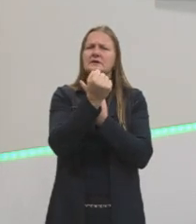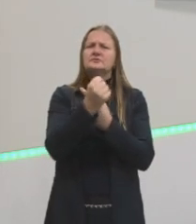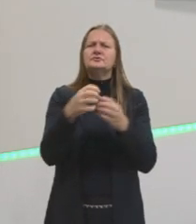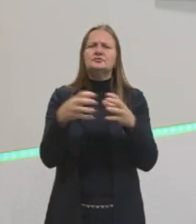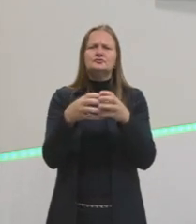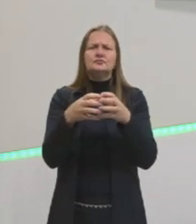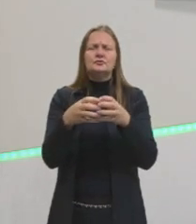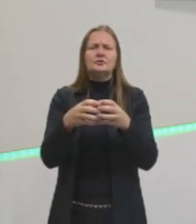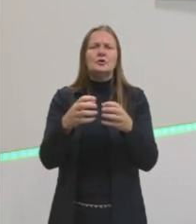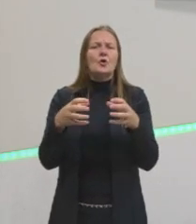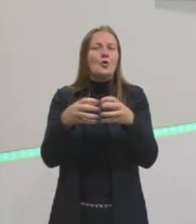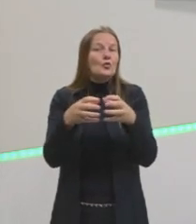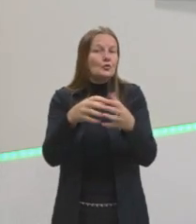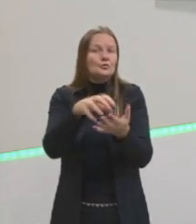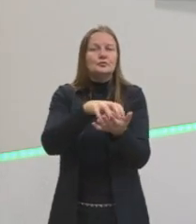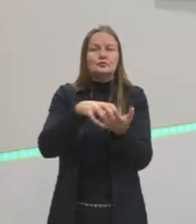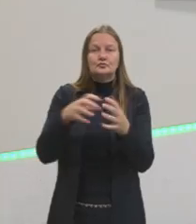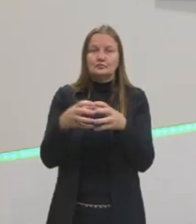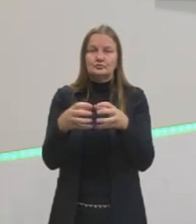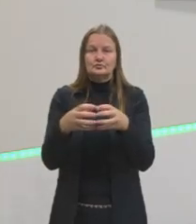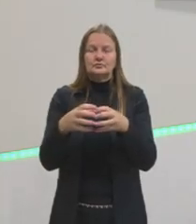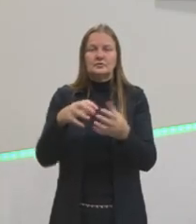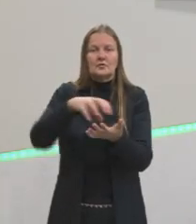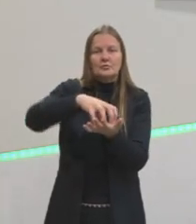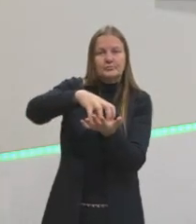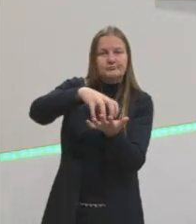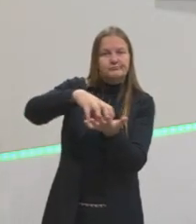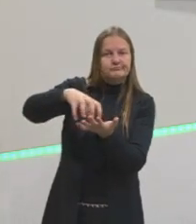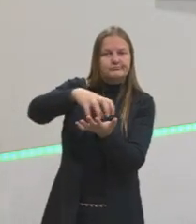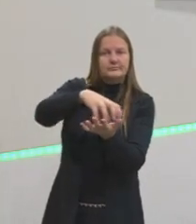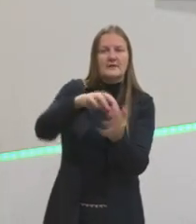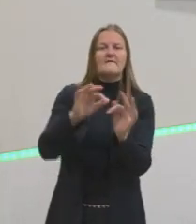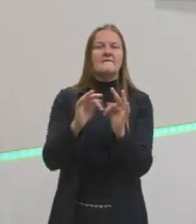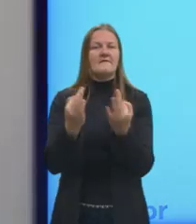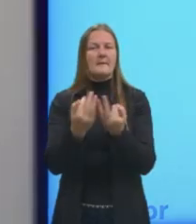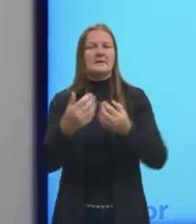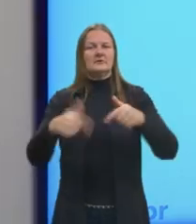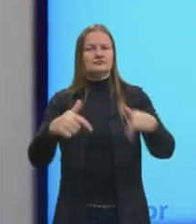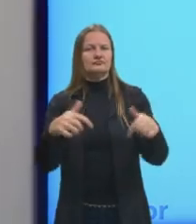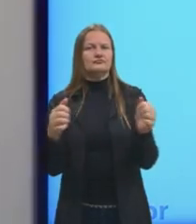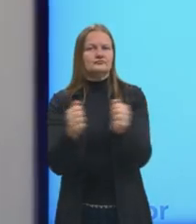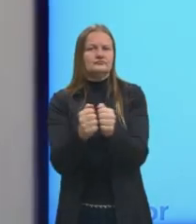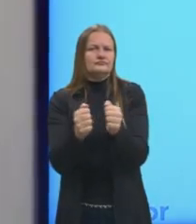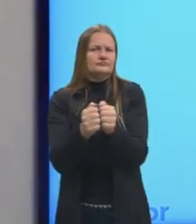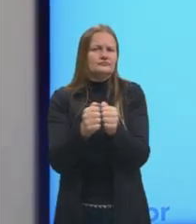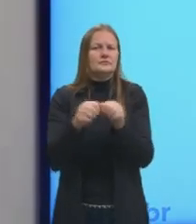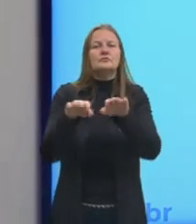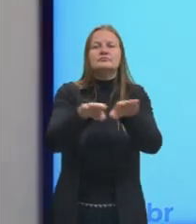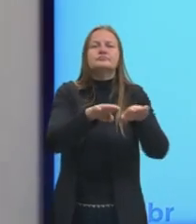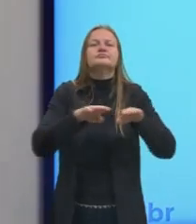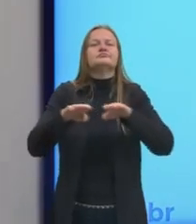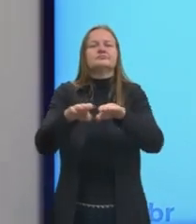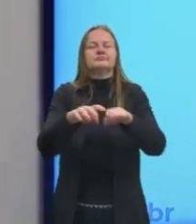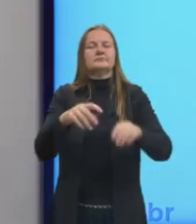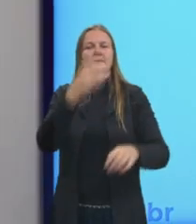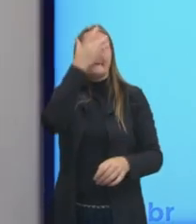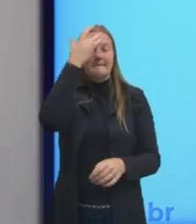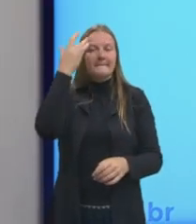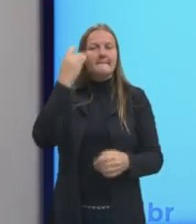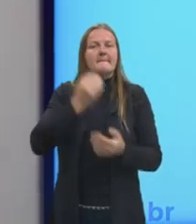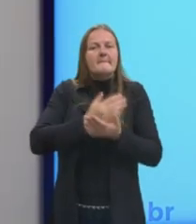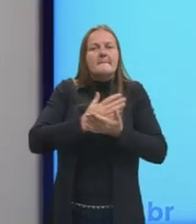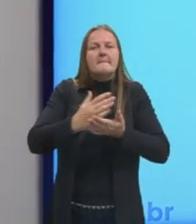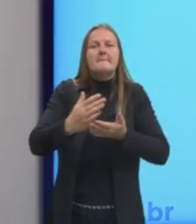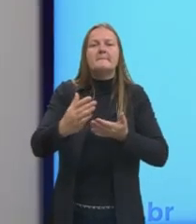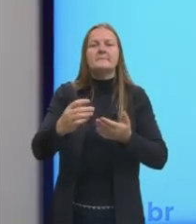trabalho era muito coletivo né Travessa aldeias das famílias esse trabalho comunal aqui é quando o ser humano começa